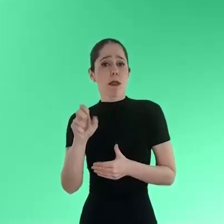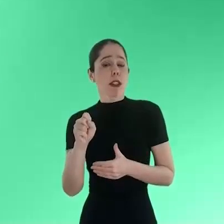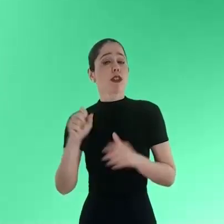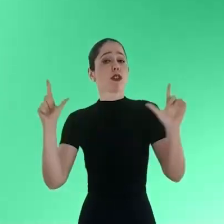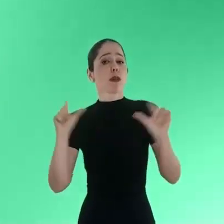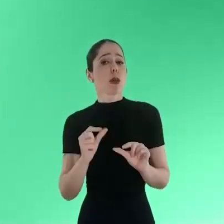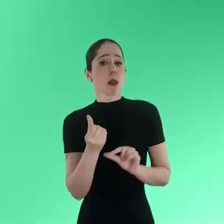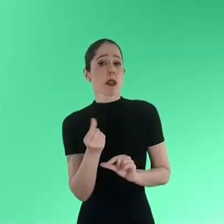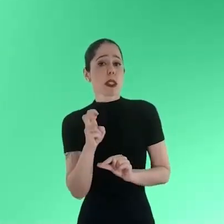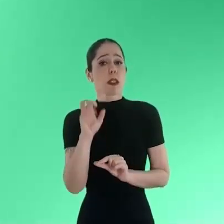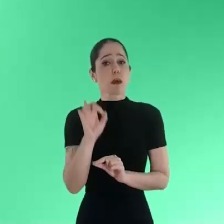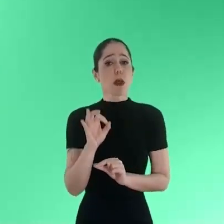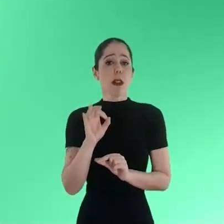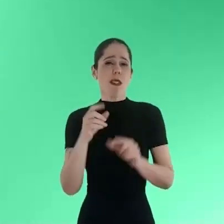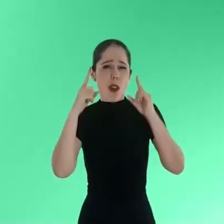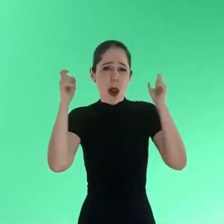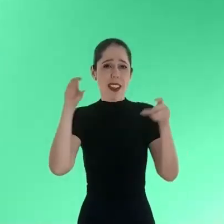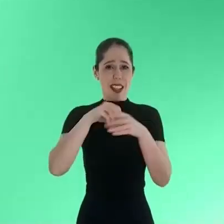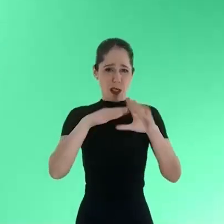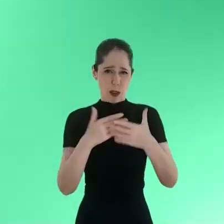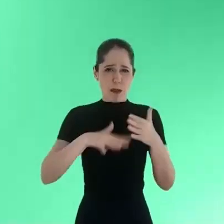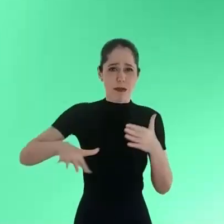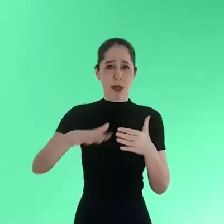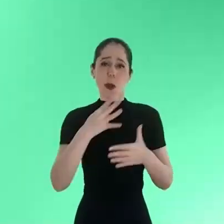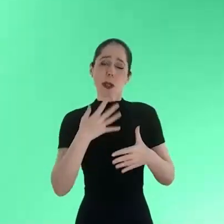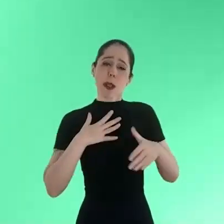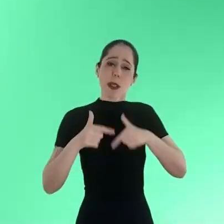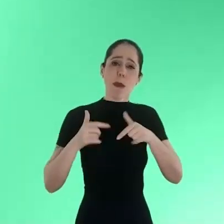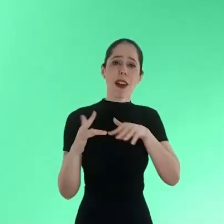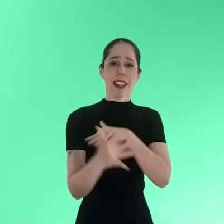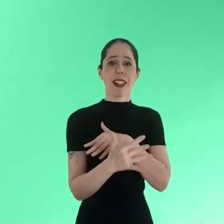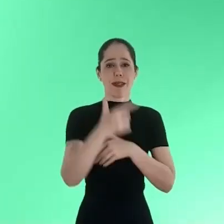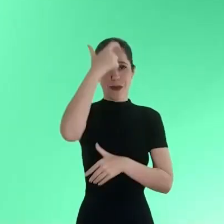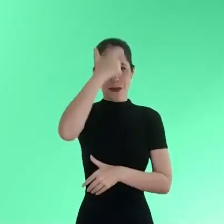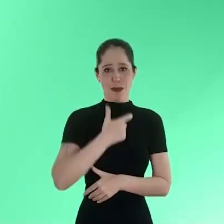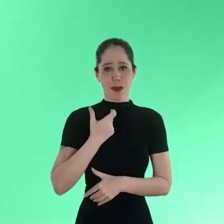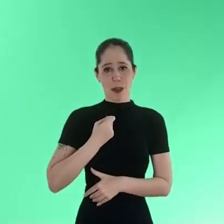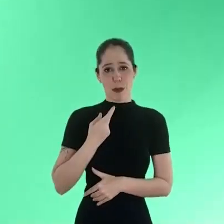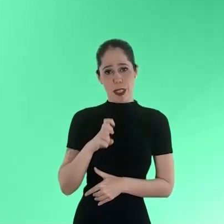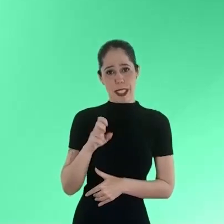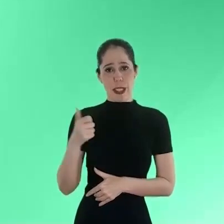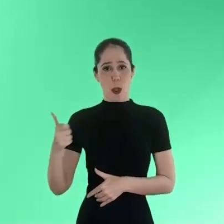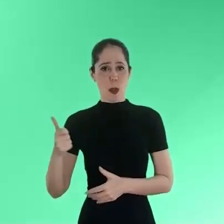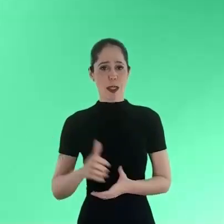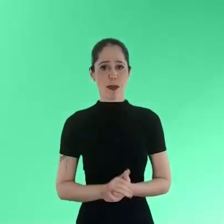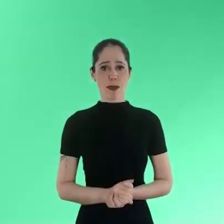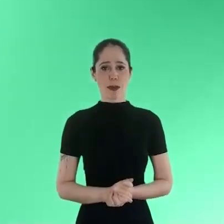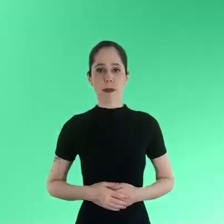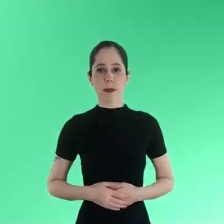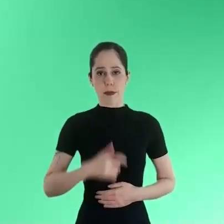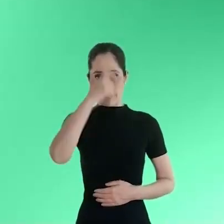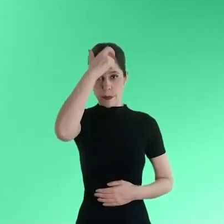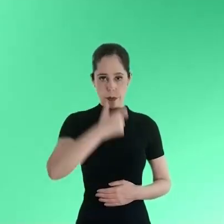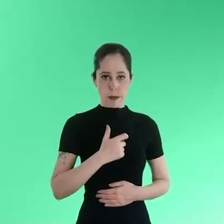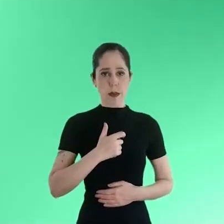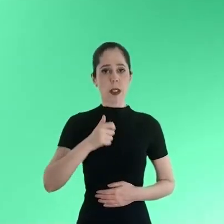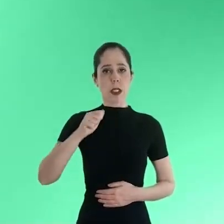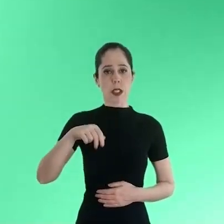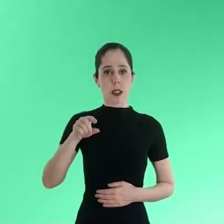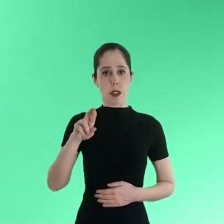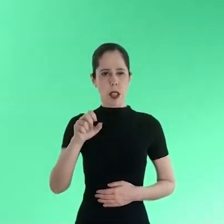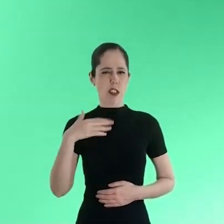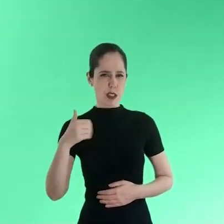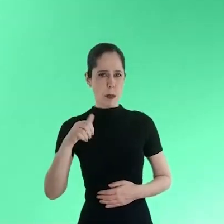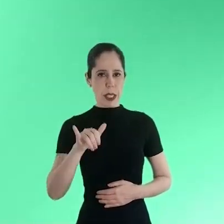em 65% a violência nas escolas. Conheça meu trabalho nas redes sociais. Luciane Manfro, 1511. Sou André de